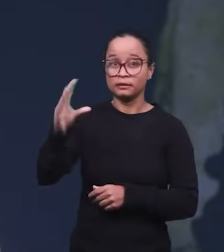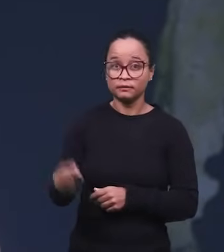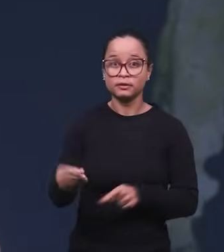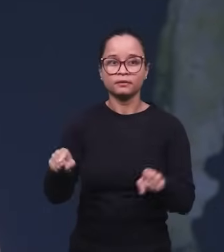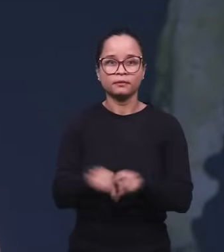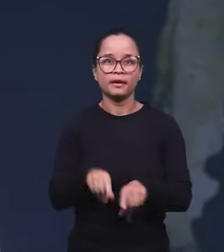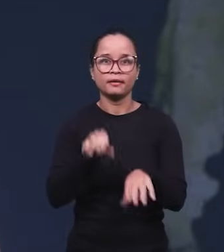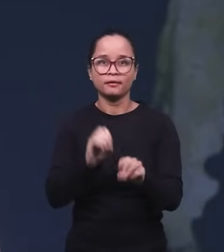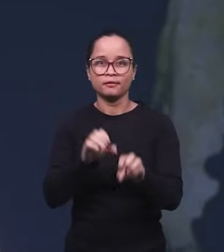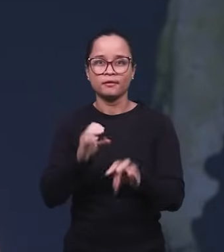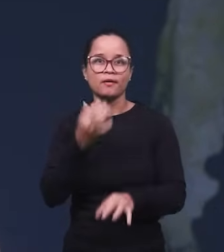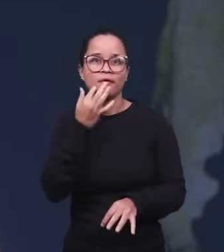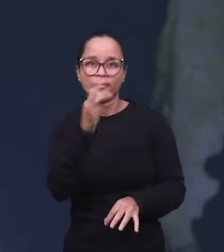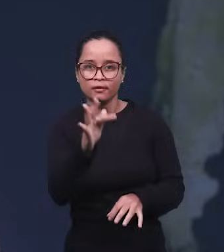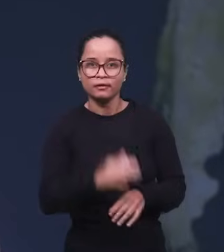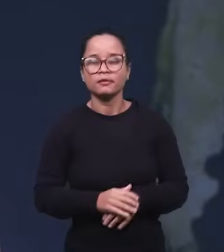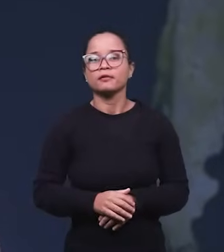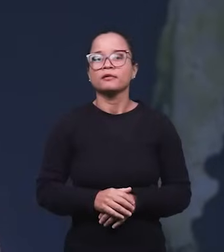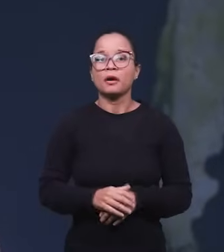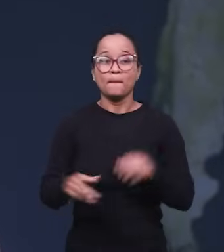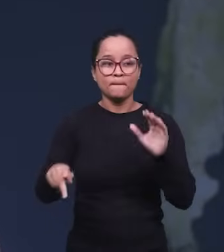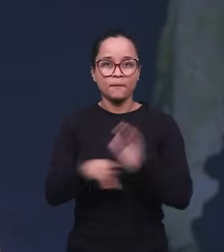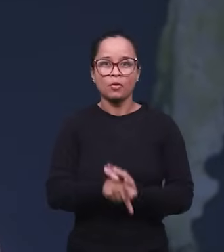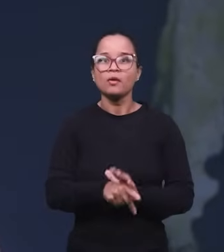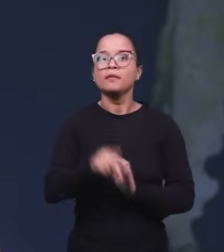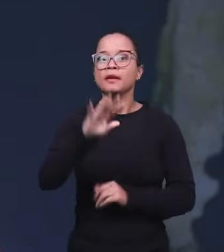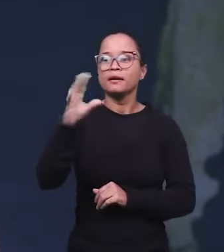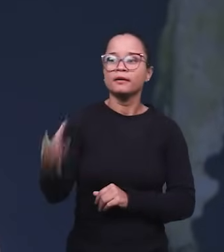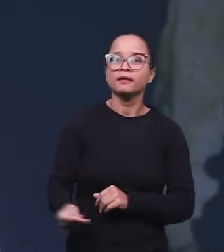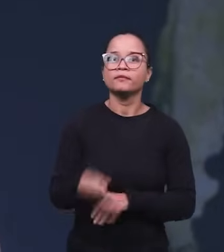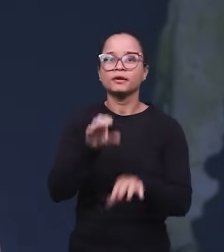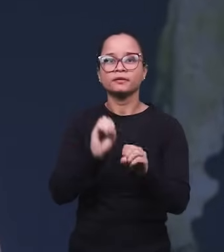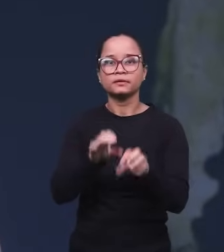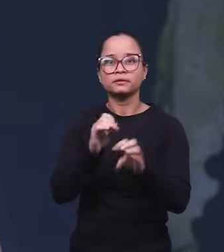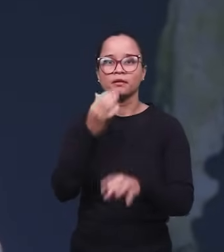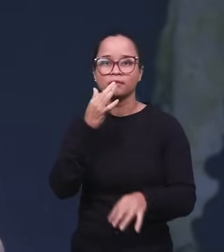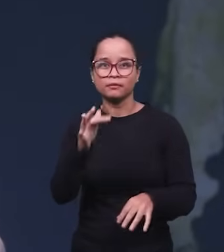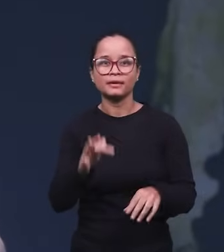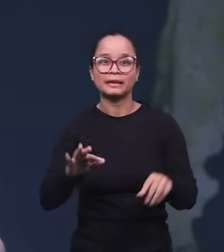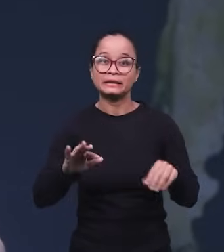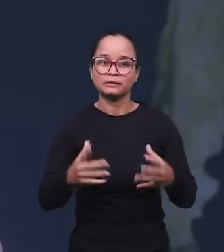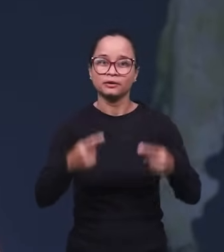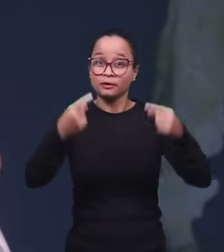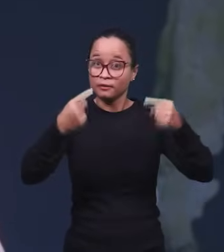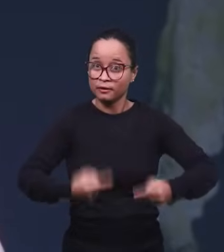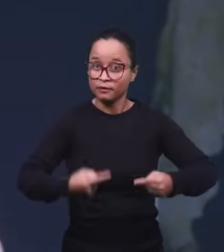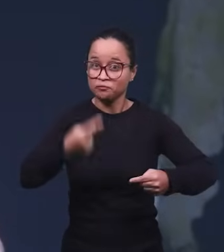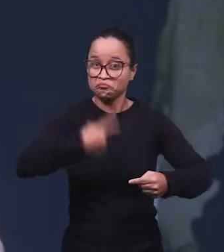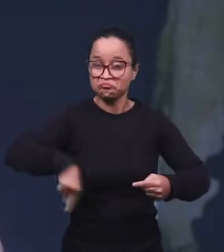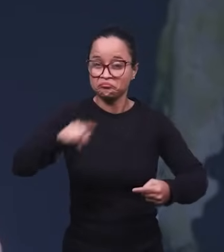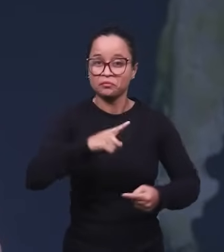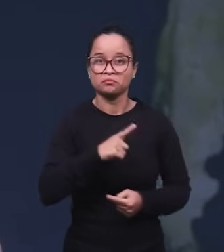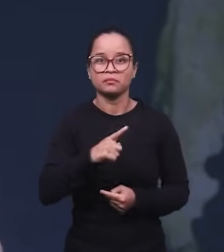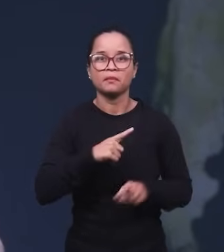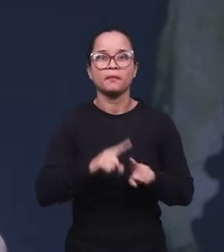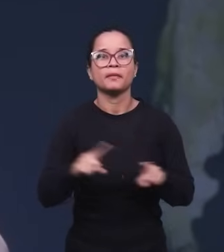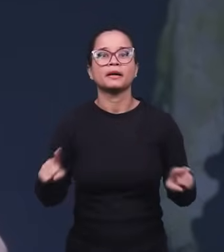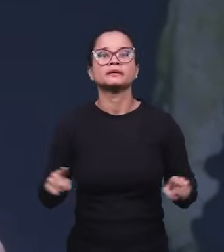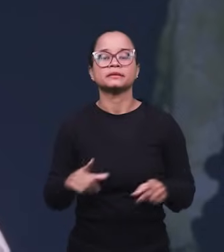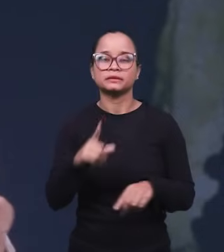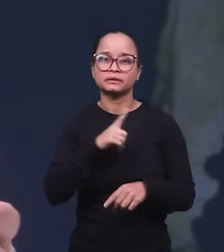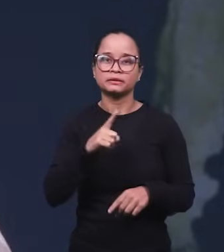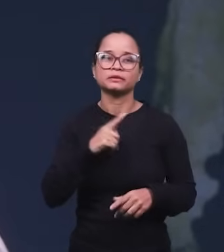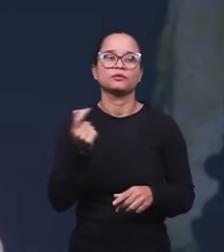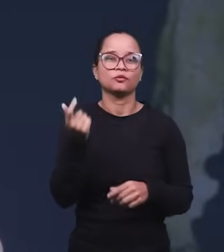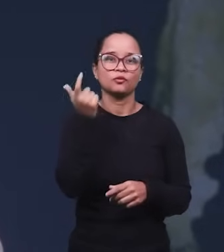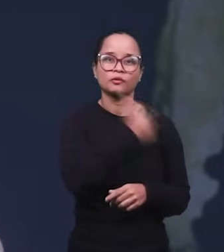aula em francês lá, na própria África, de língua francesa. Então, quer dizer, houve assim vários desafios que nós enfrentamos, mas